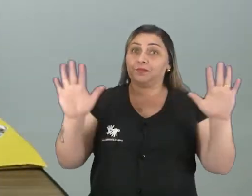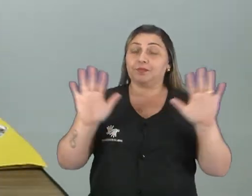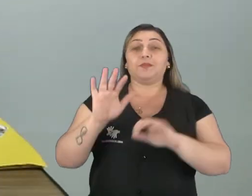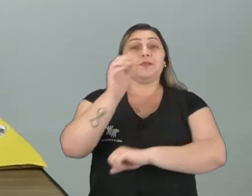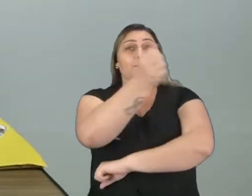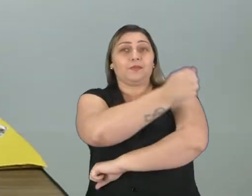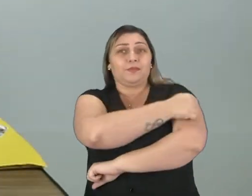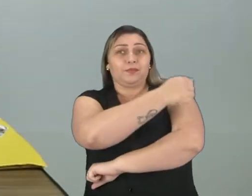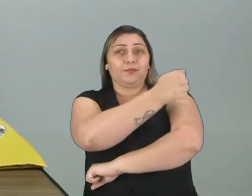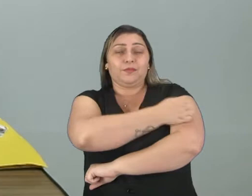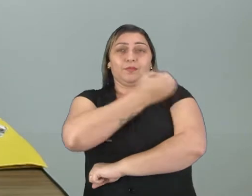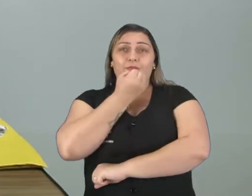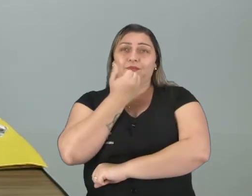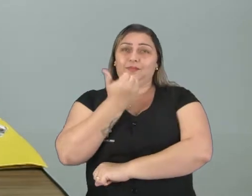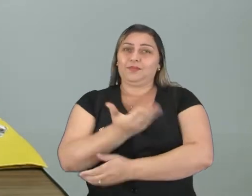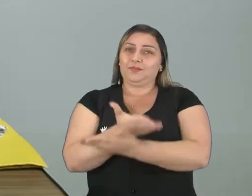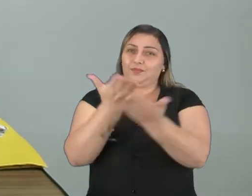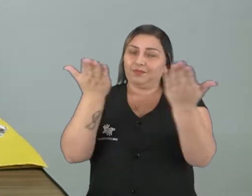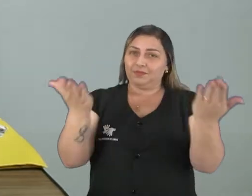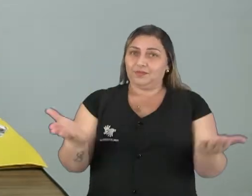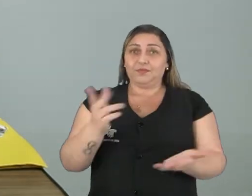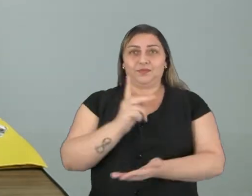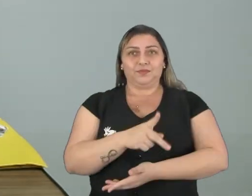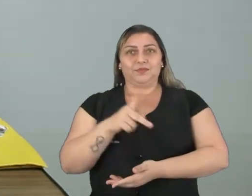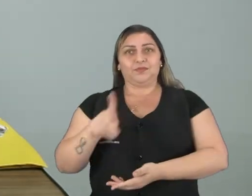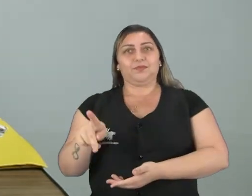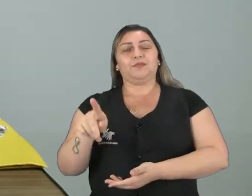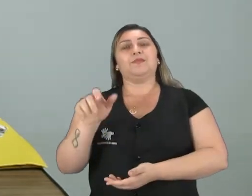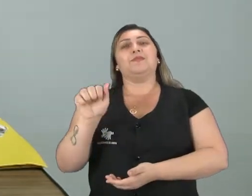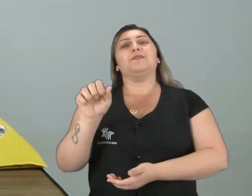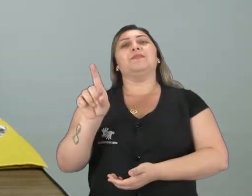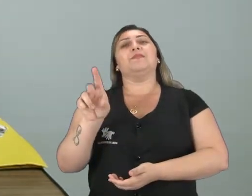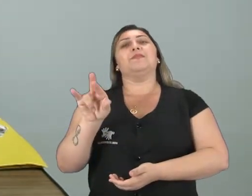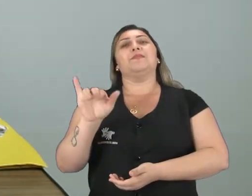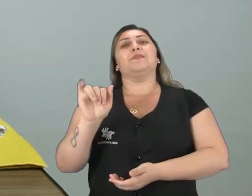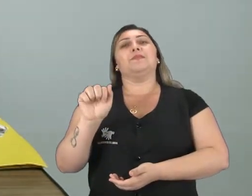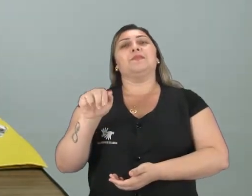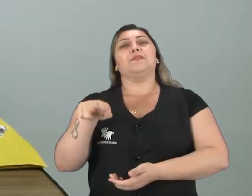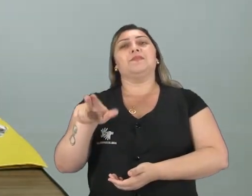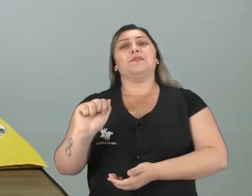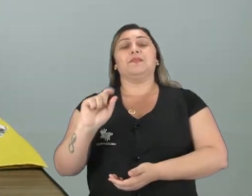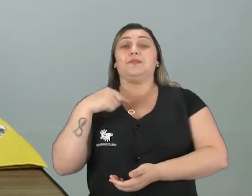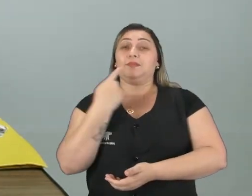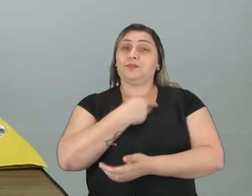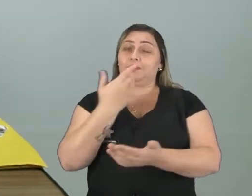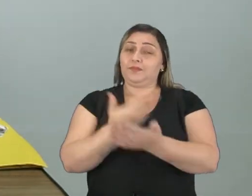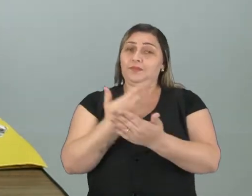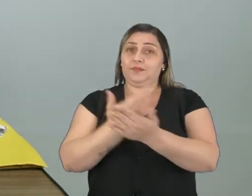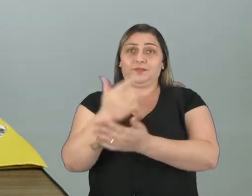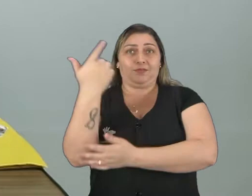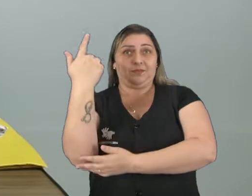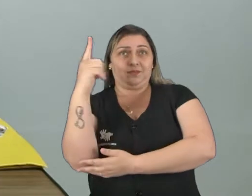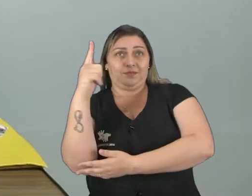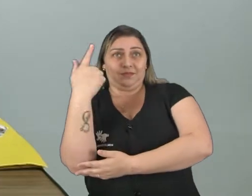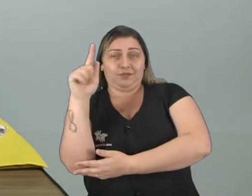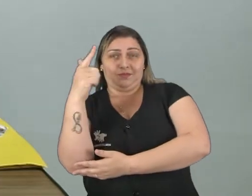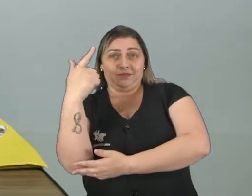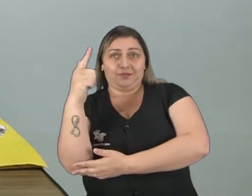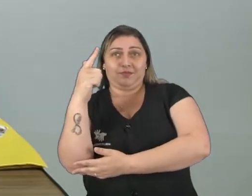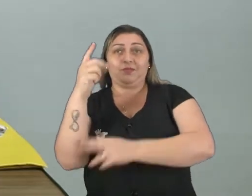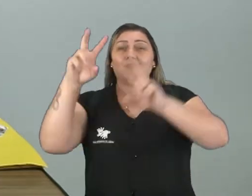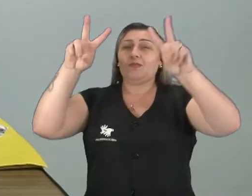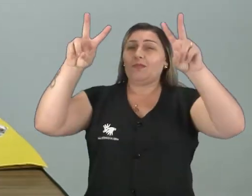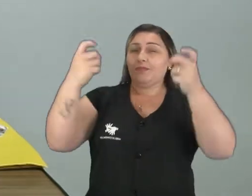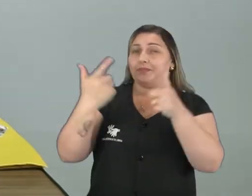Olá, estudantes! Tudo bem com vocês? Sou a professora Adriana. Nossa aula de hoje é em Geografia, com